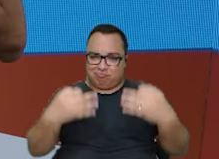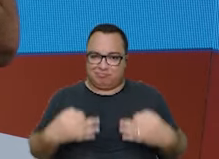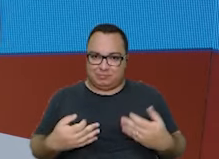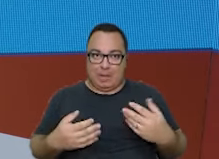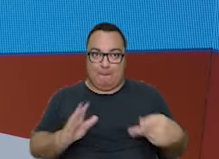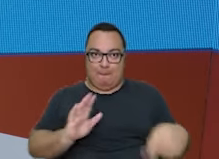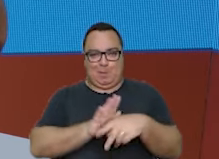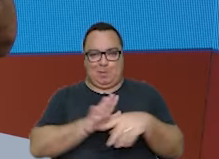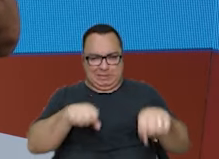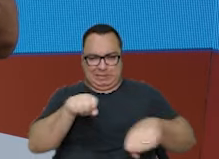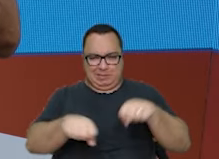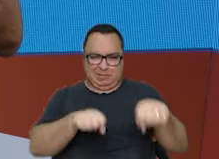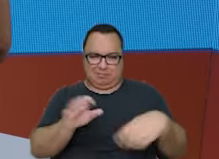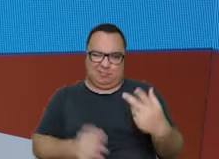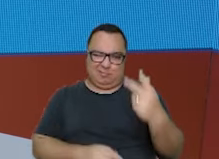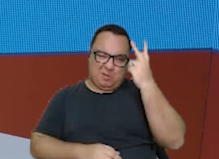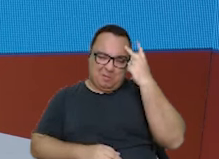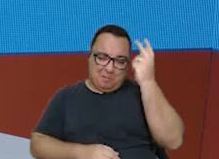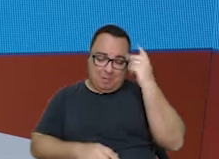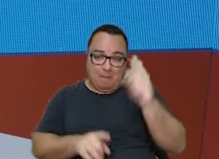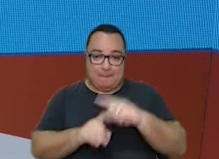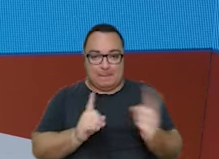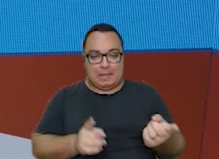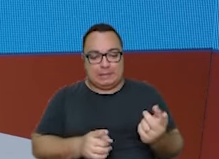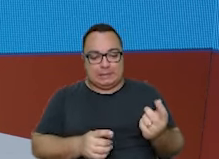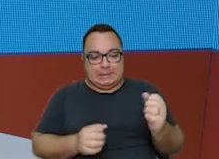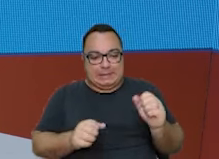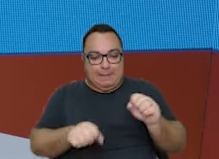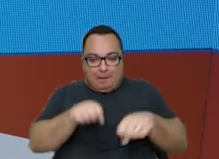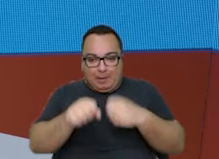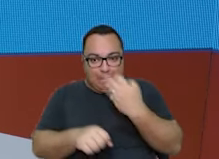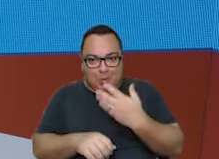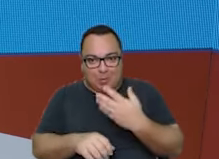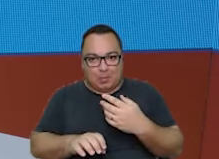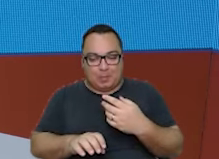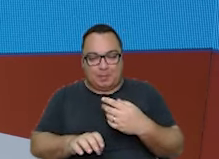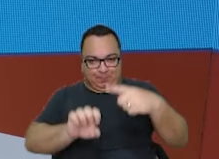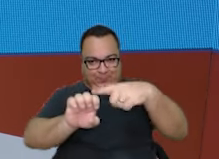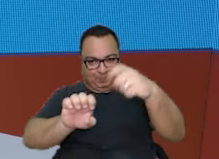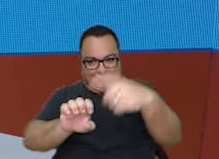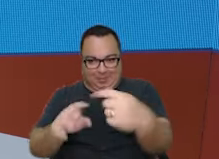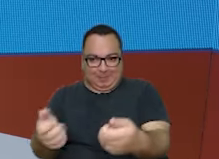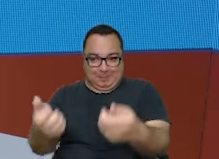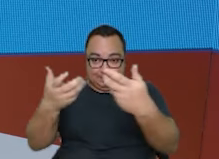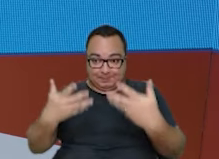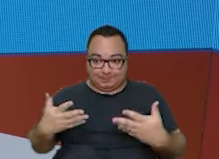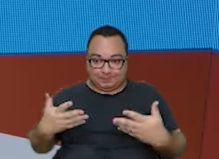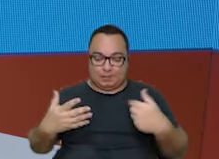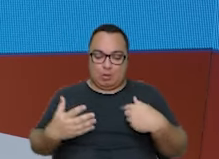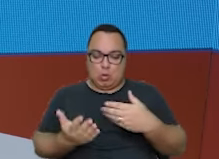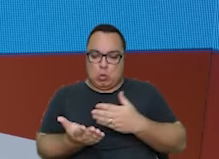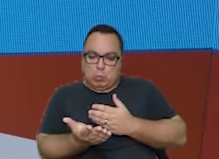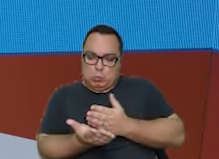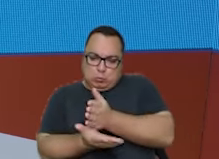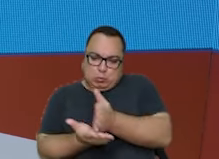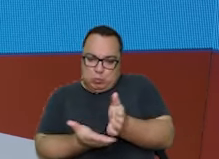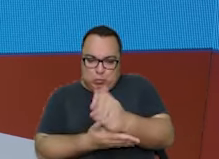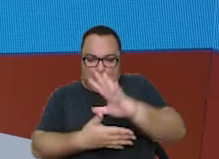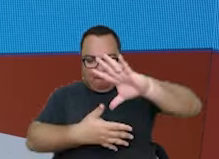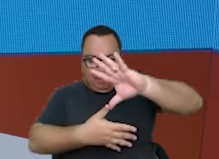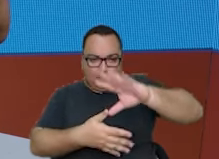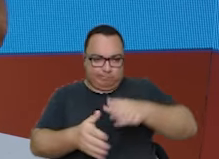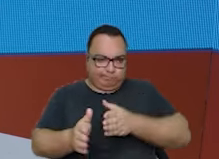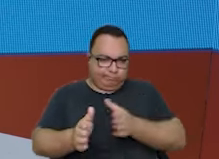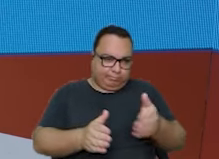em si era bicicleta comum e tudo mais mas quando o empreendedor me explicou ele me criou um roteiro el me apresentou olha segue